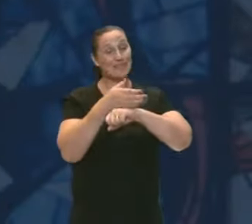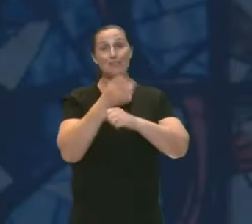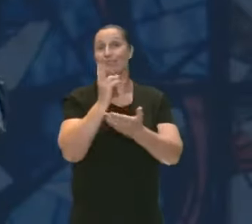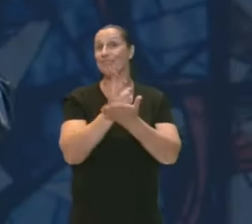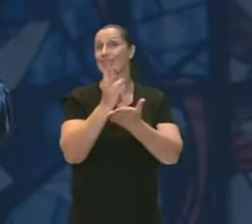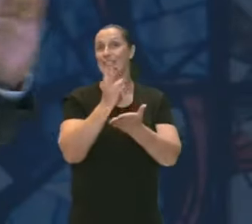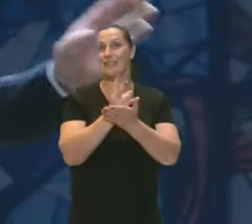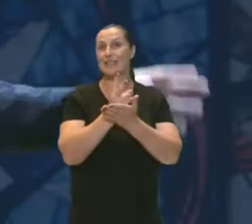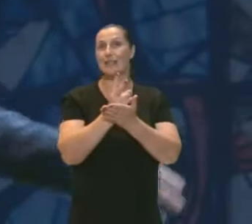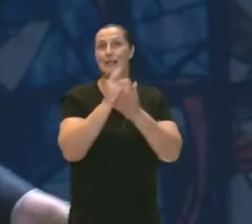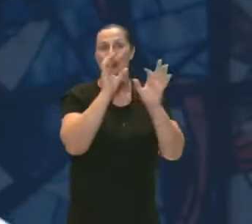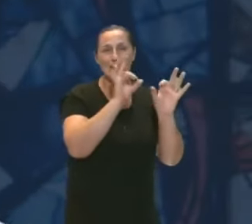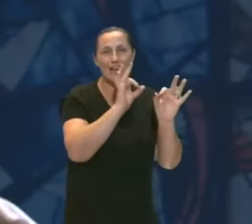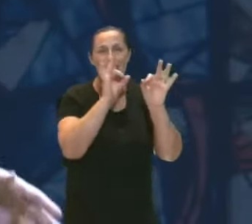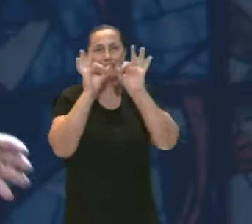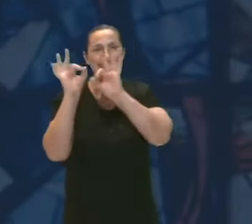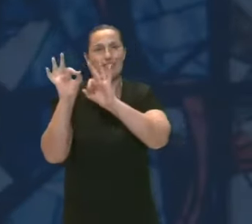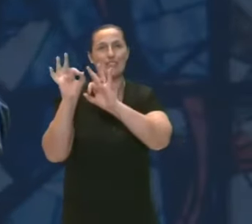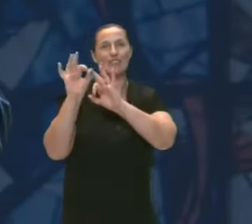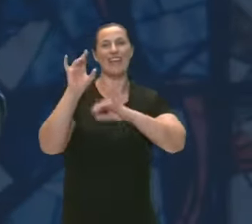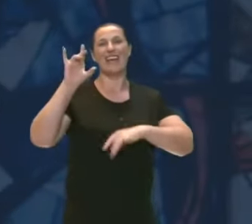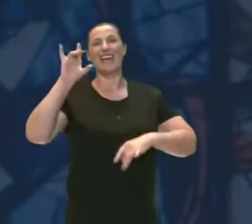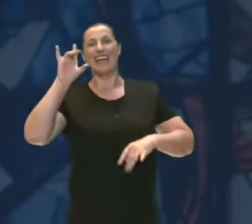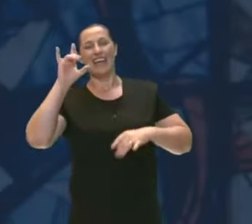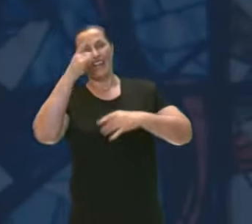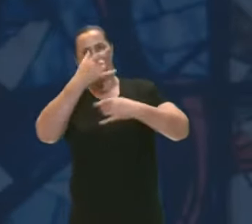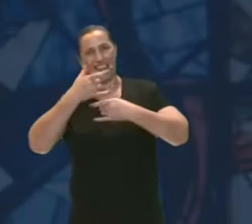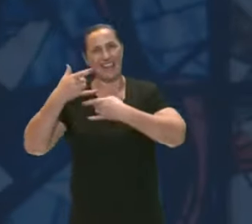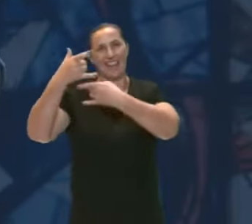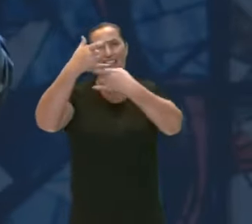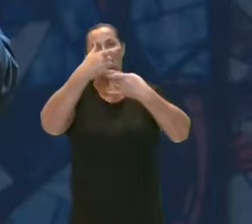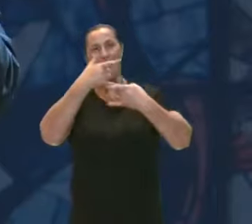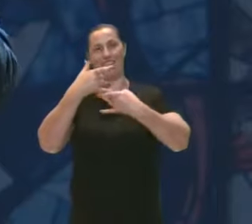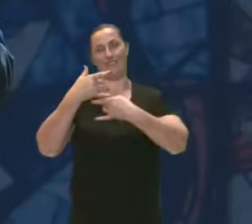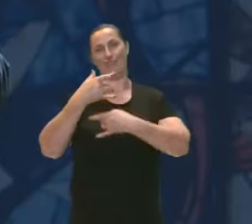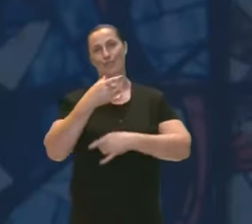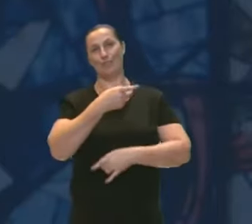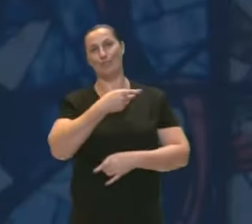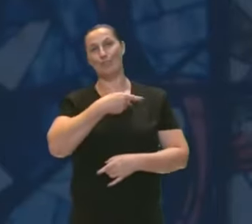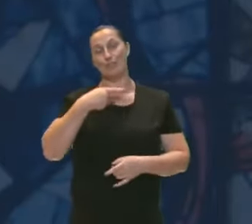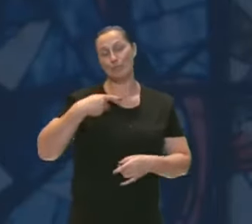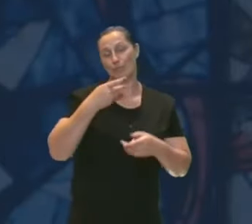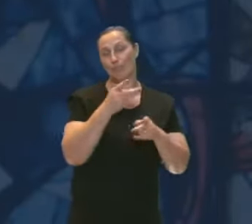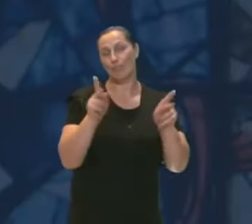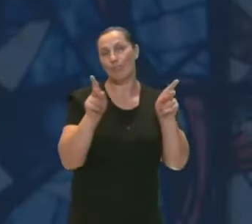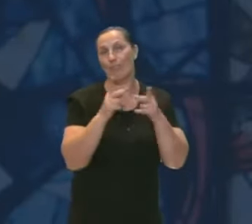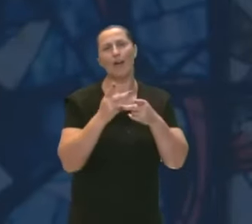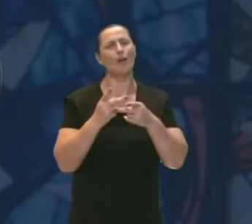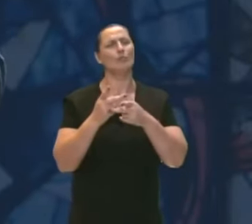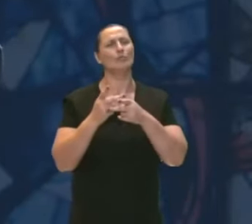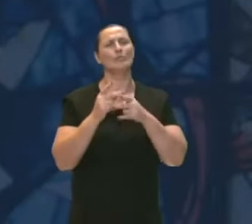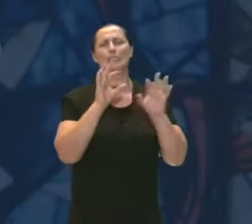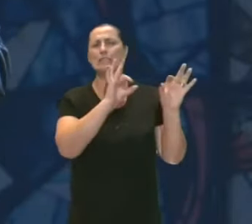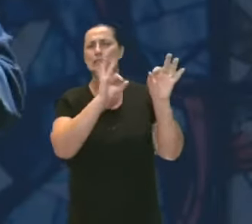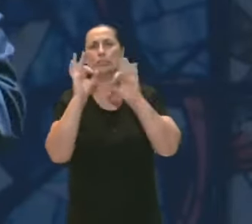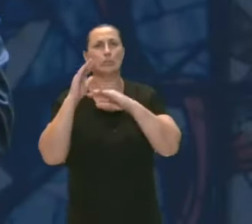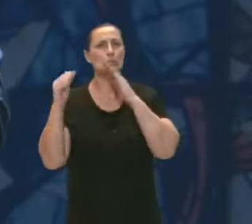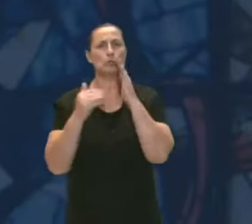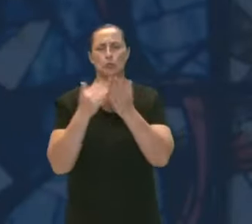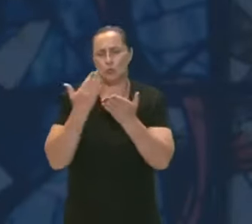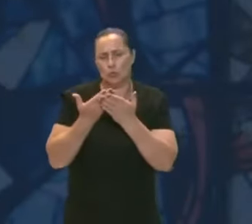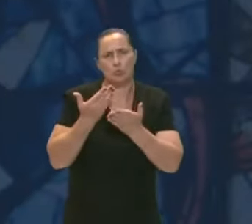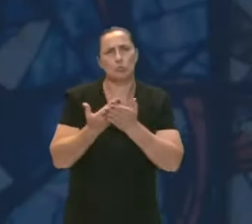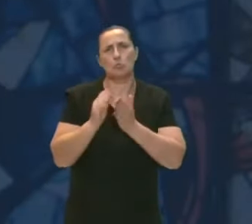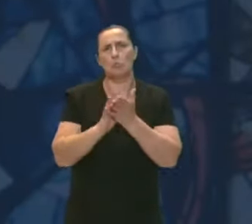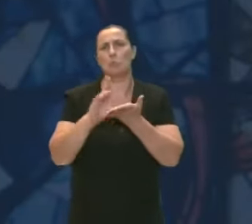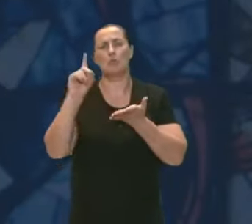Ela assiste as lives do pastor Paulo Davi, ela assiste todas as informações, lives, os estudos bíblicos do